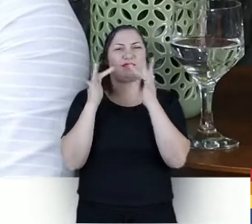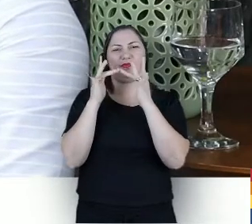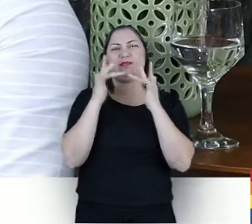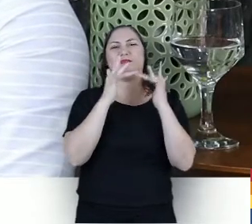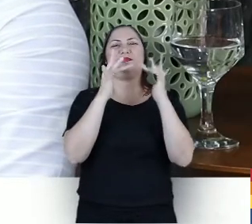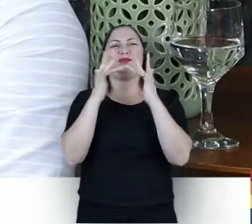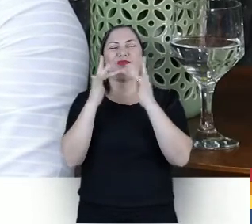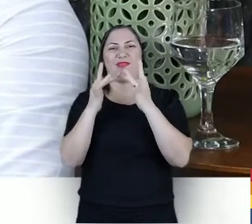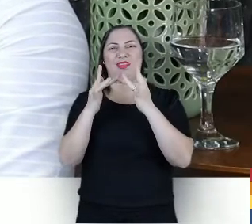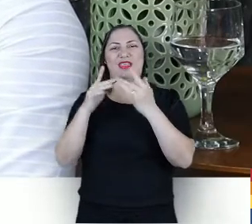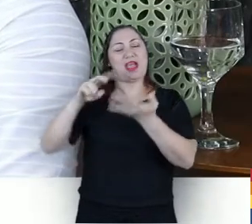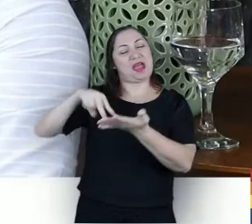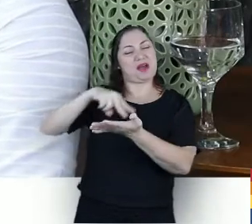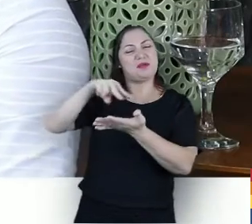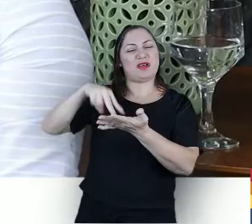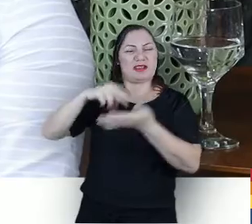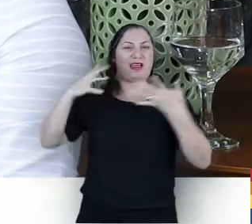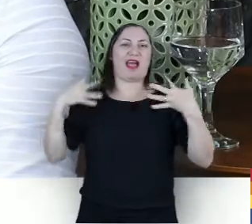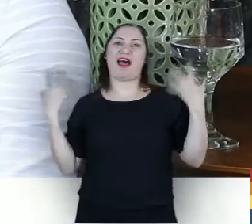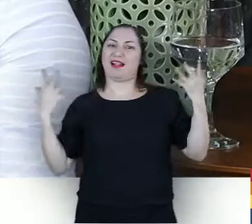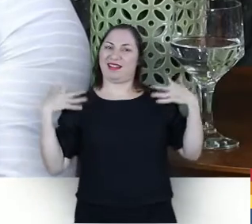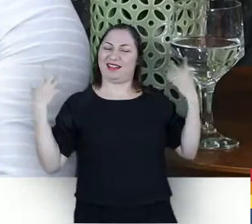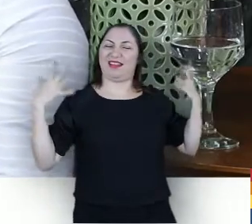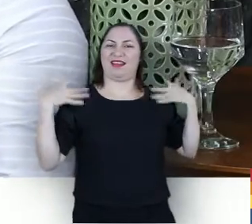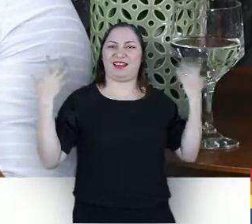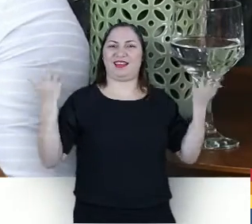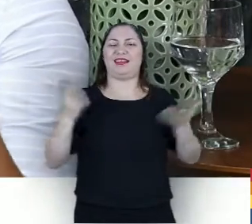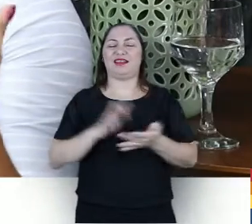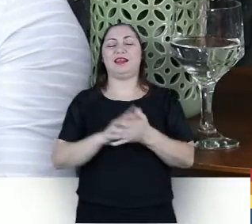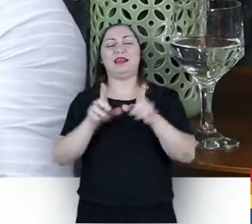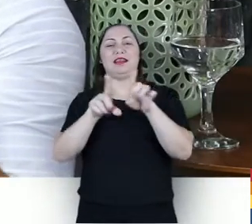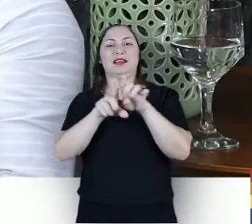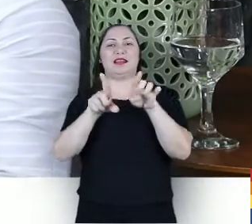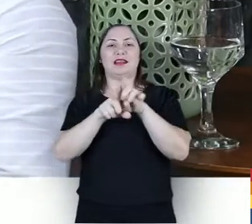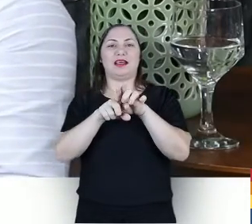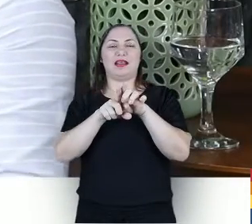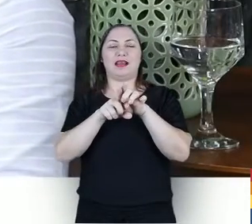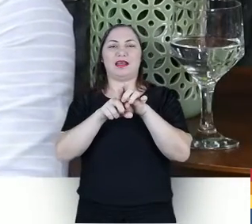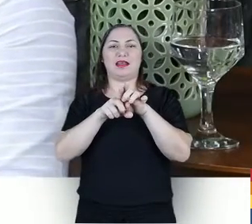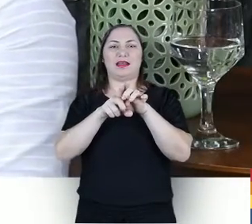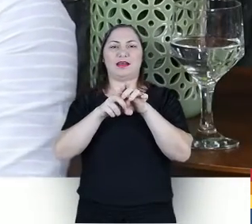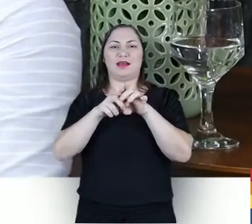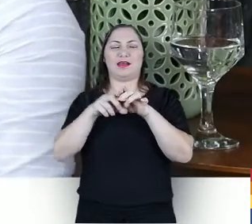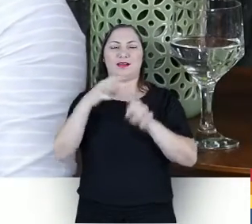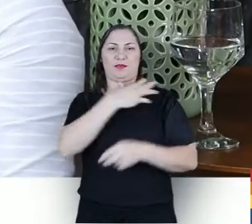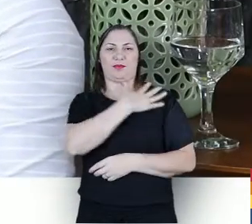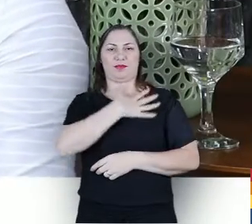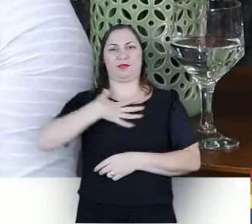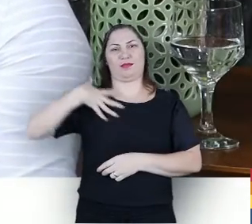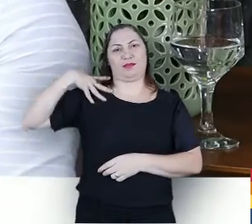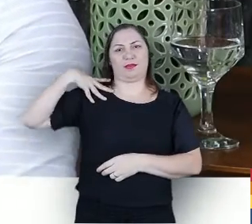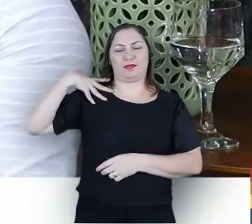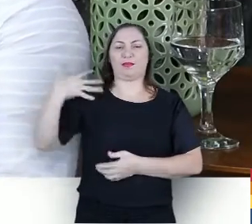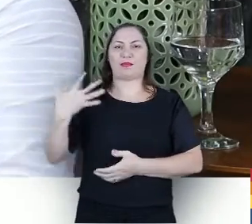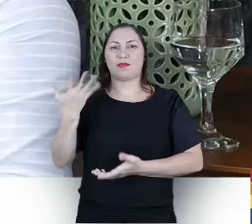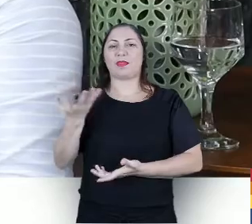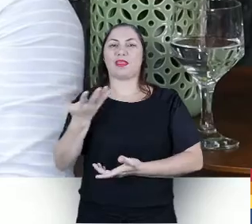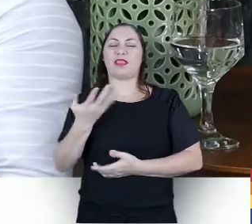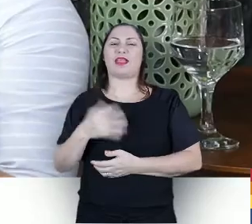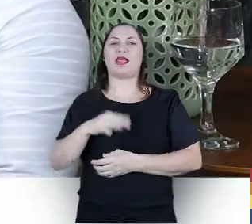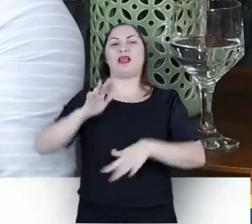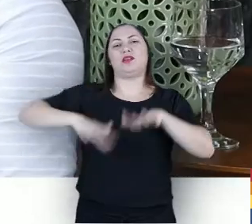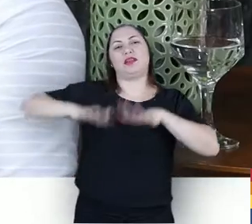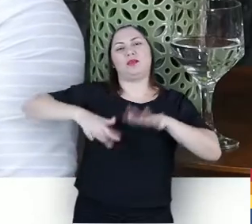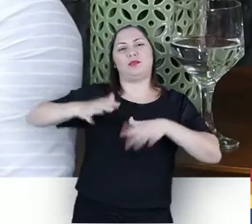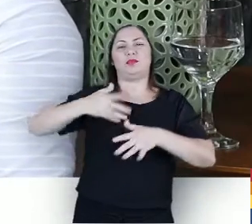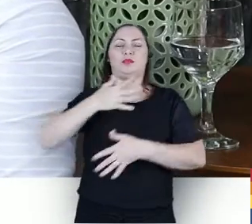que os alunos têm eles têm uma afinidade muito grande, não é? Uma